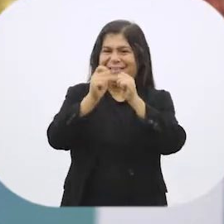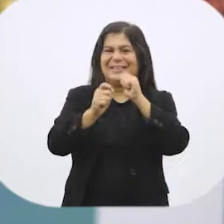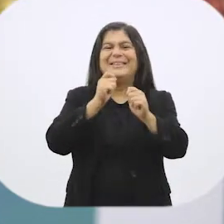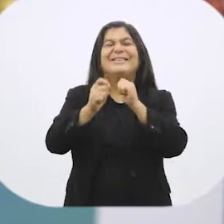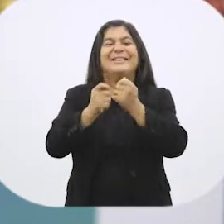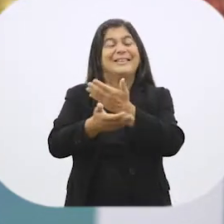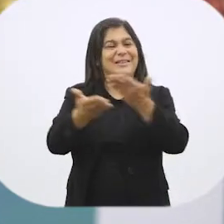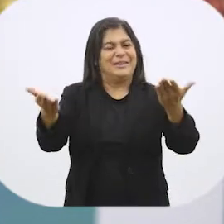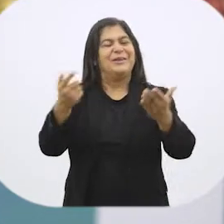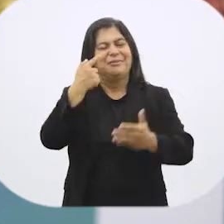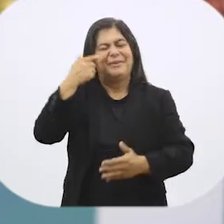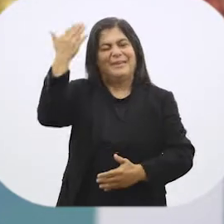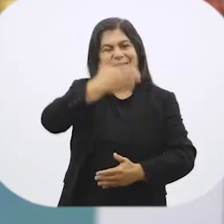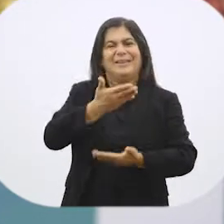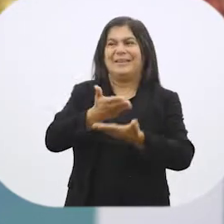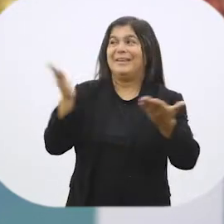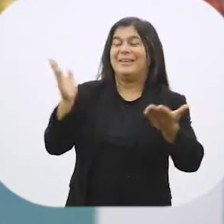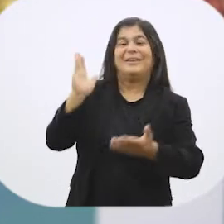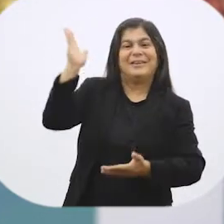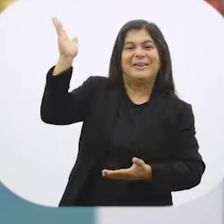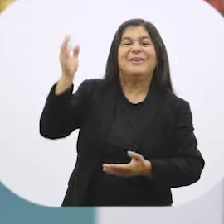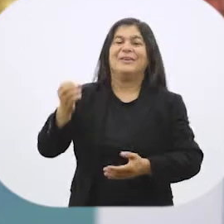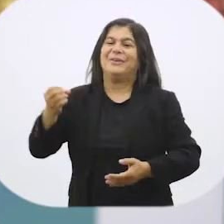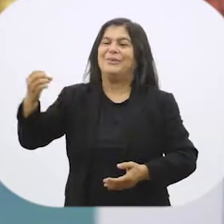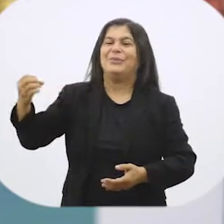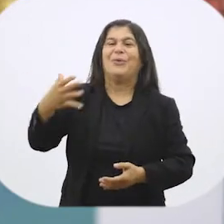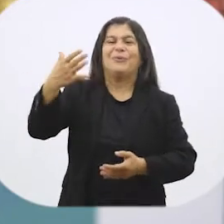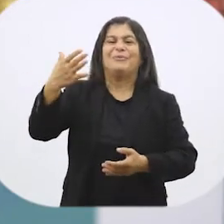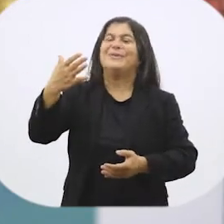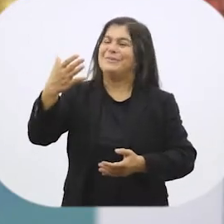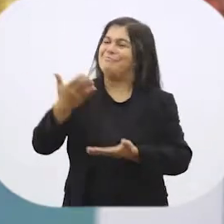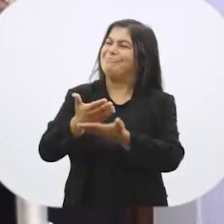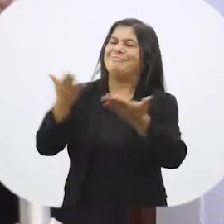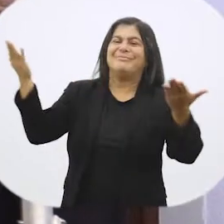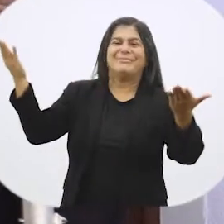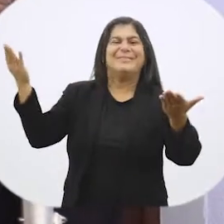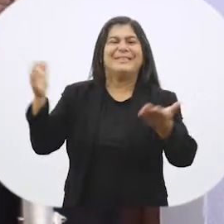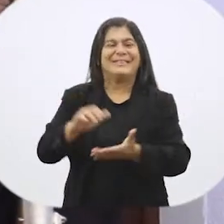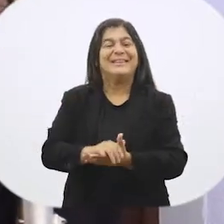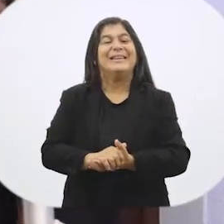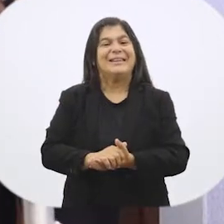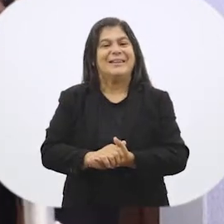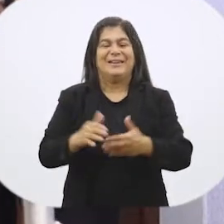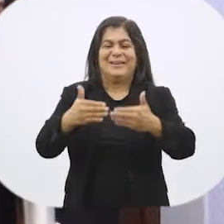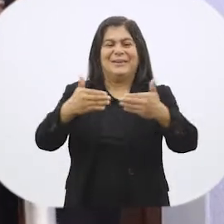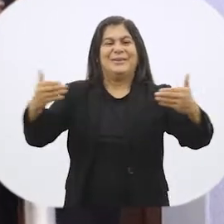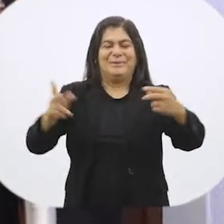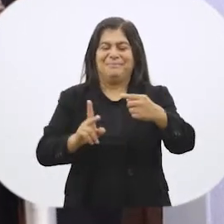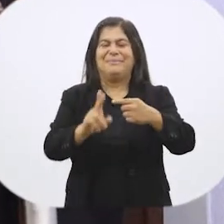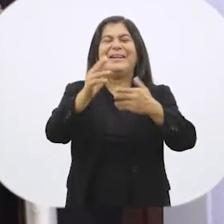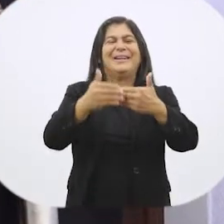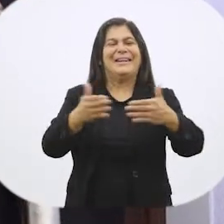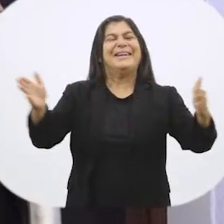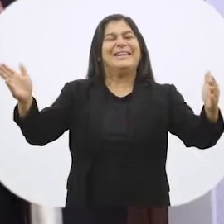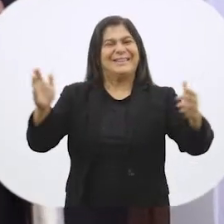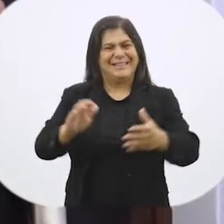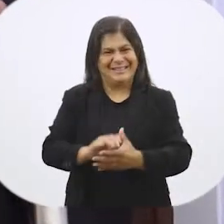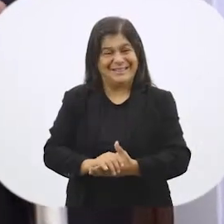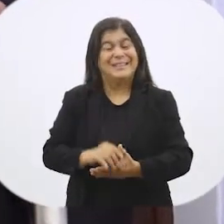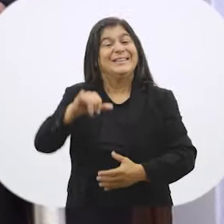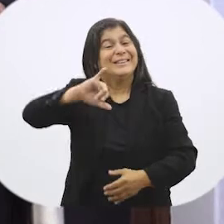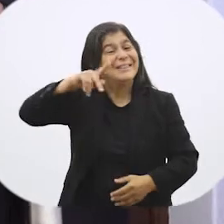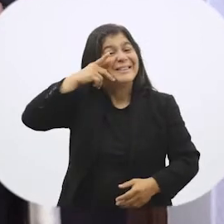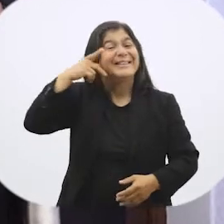Na reportagem a seguir, você confere como foi a instalação do novo prédio. A solenidade de entrega do novo prédio da Promotoria